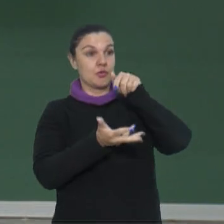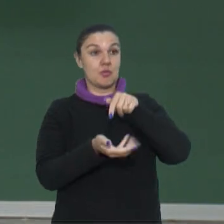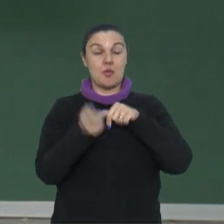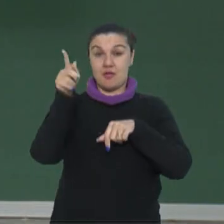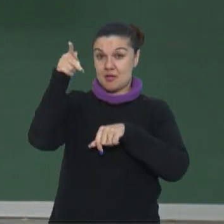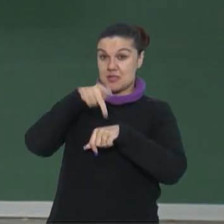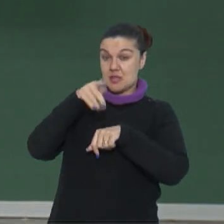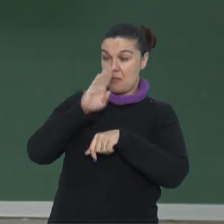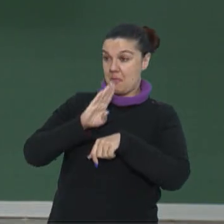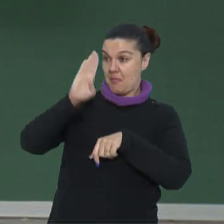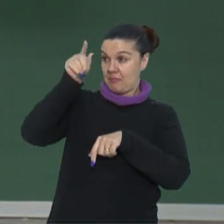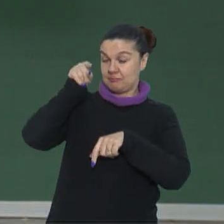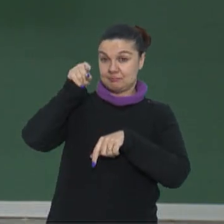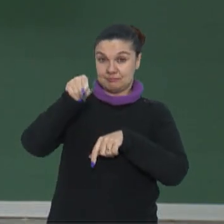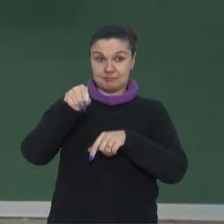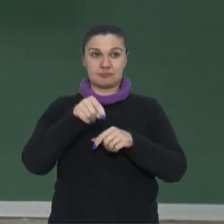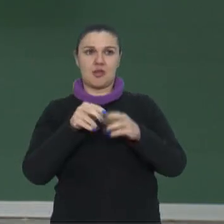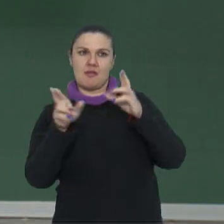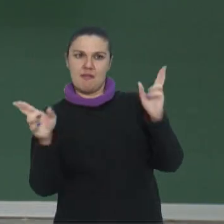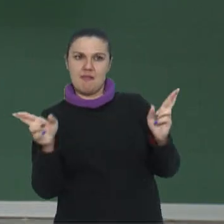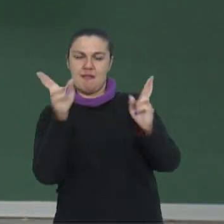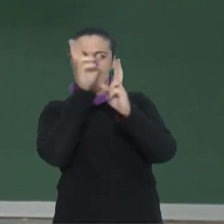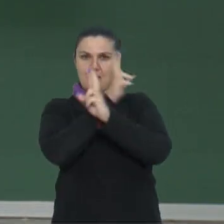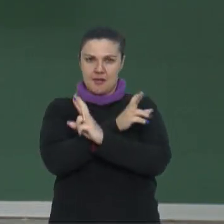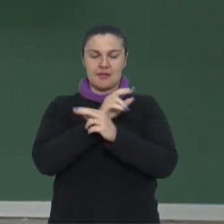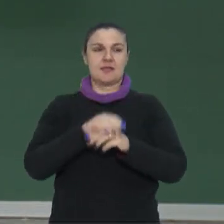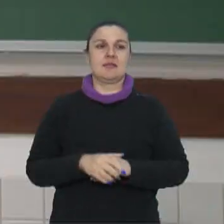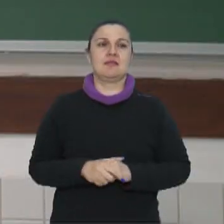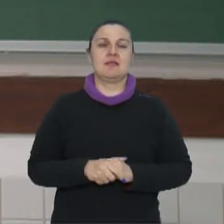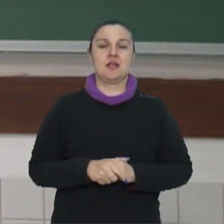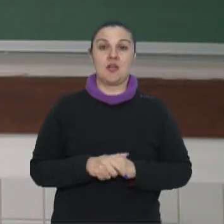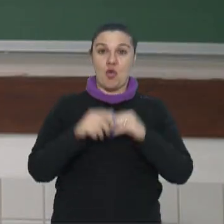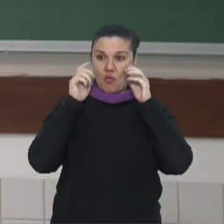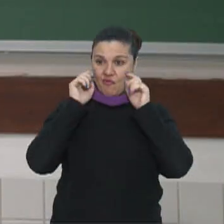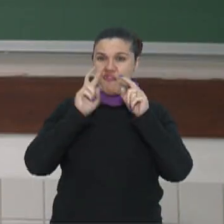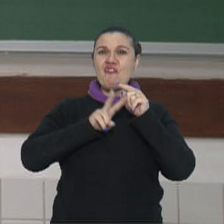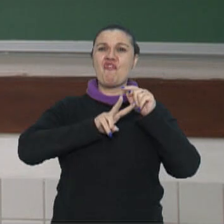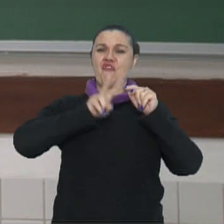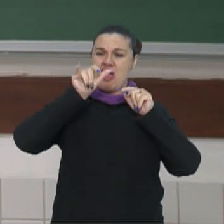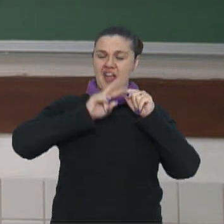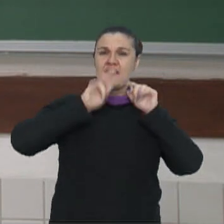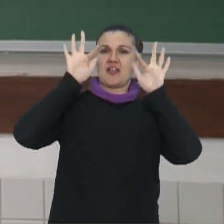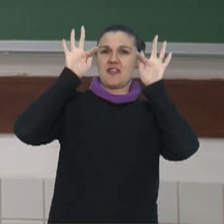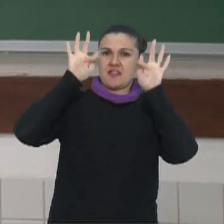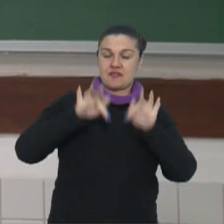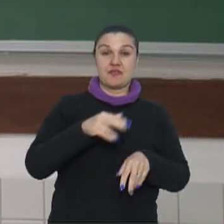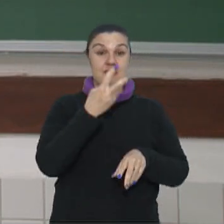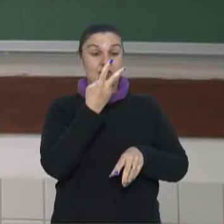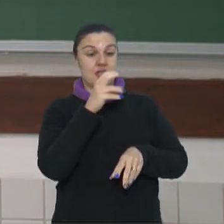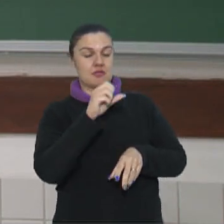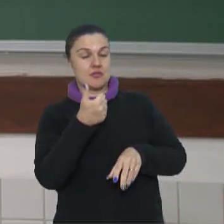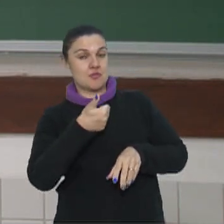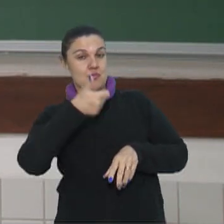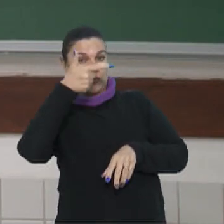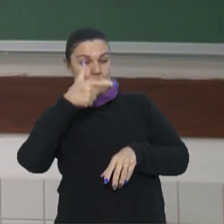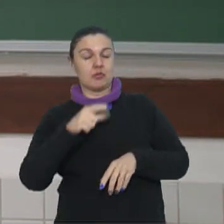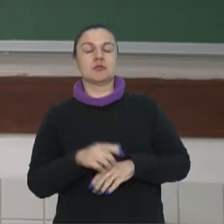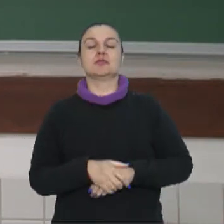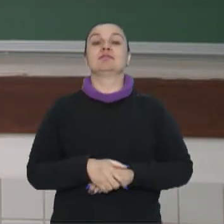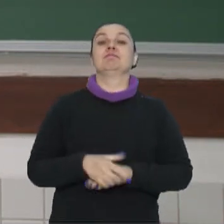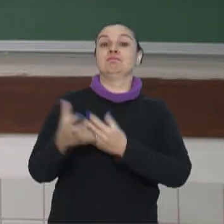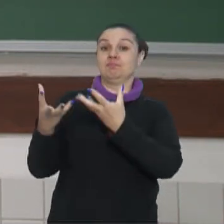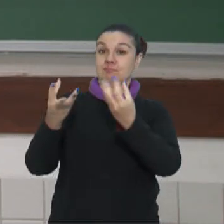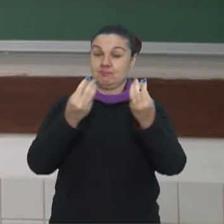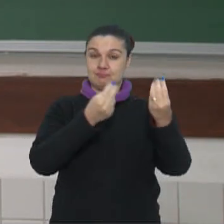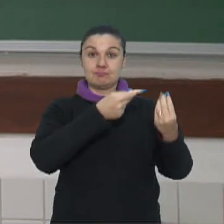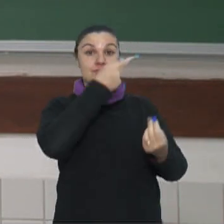tema, inclusive, como diz o outro, né, relacionado a essa coisa profética que iria acabar o mundo em 2012. Teve, inclusive, muita gente, como